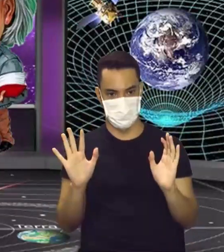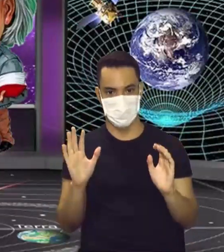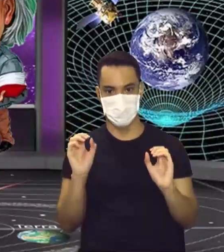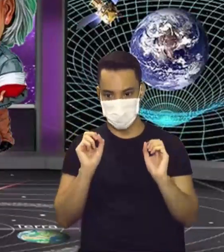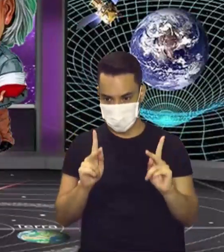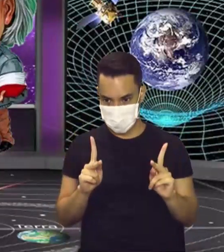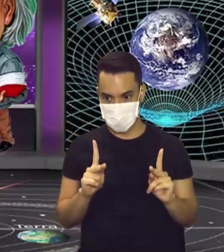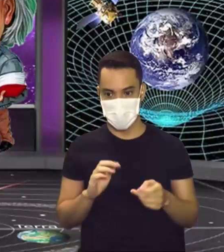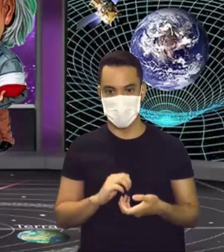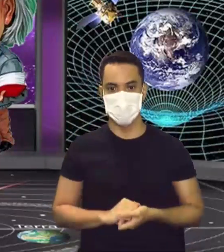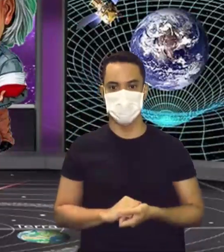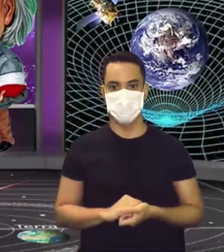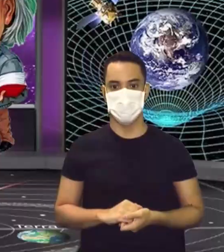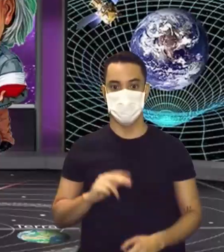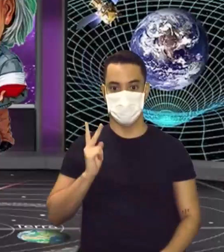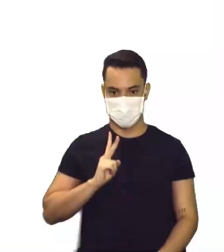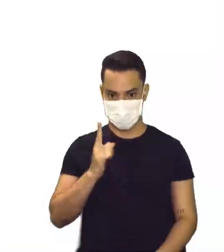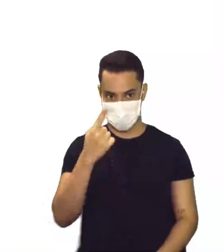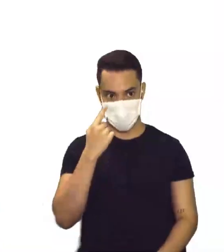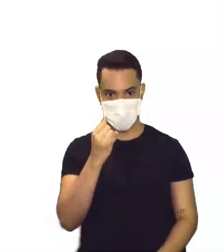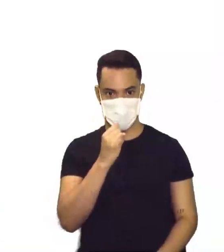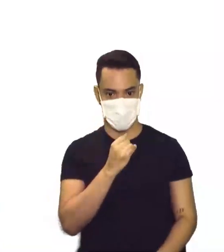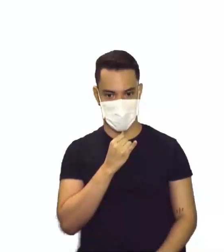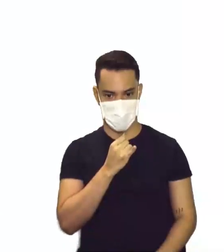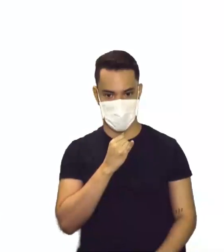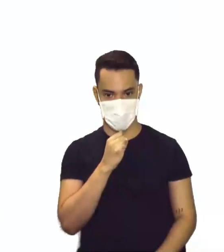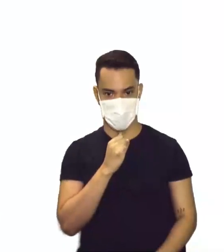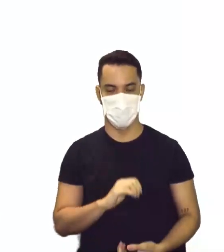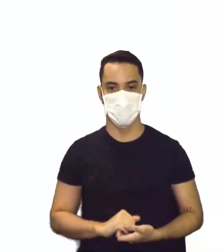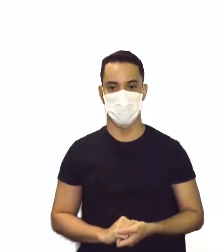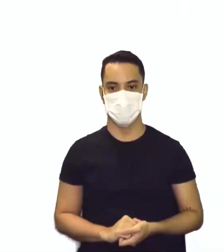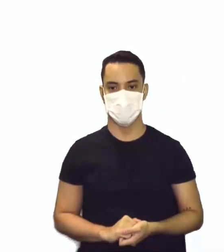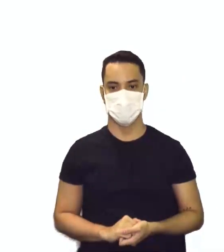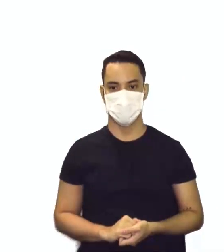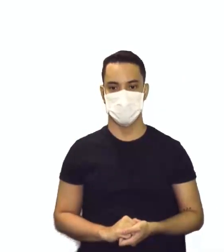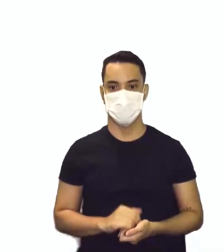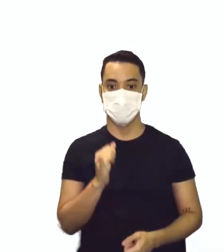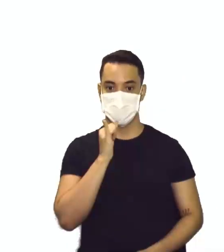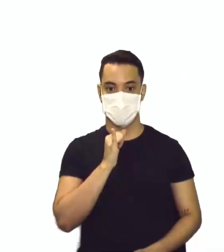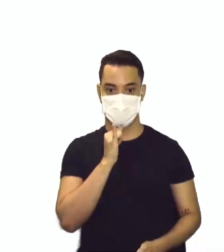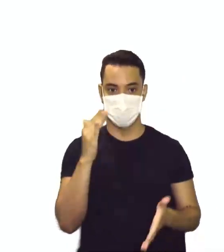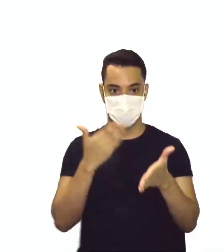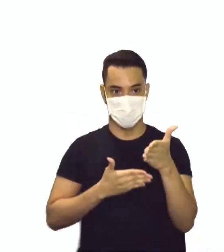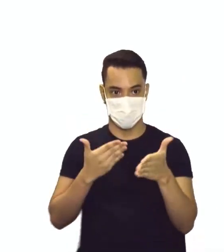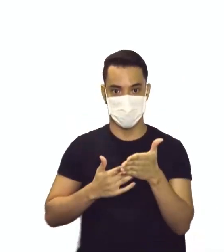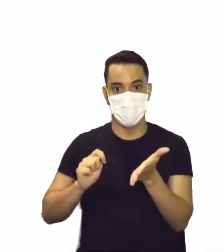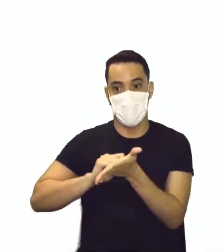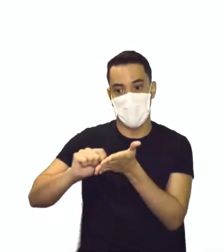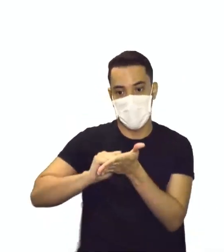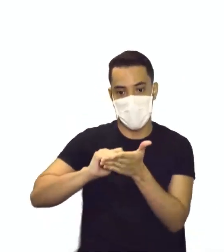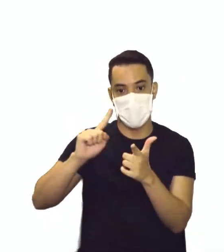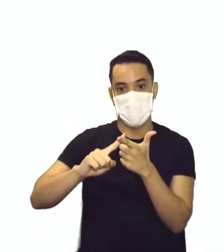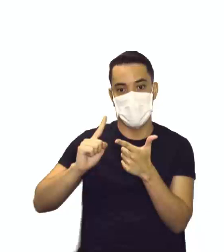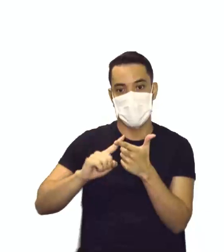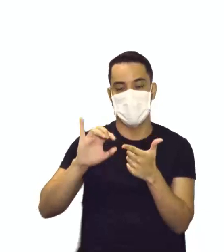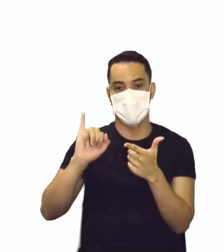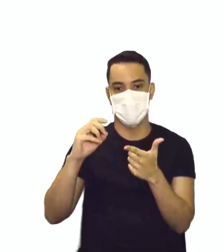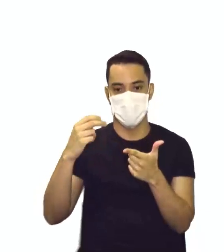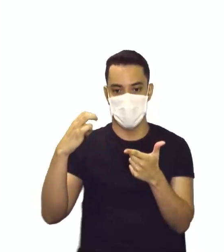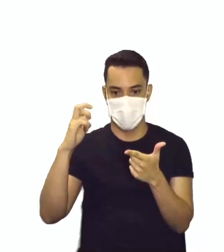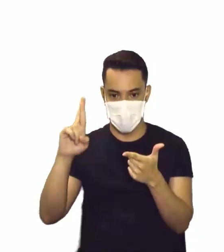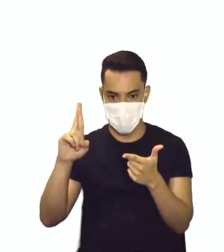Ok? Vamos ver exemplos de isolantes. Olha só. São exemplos: borracha,